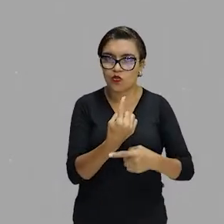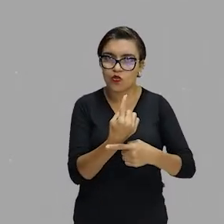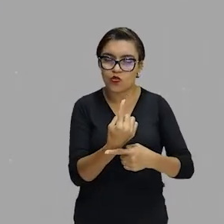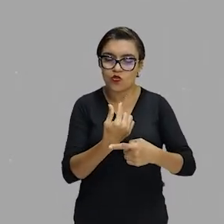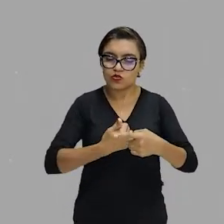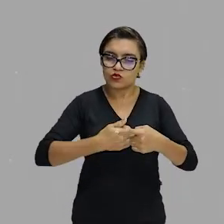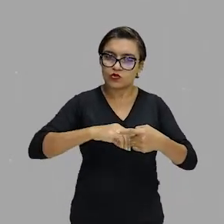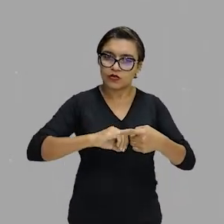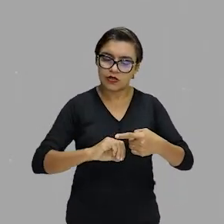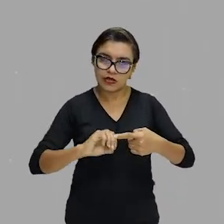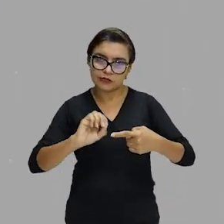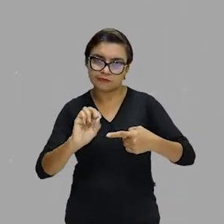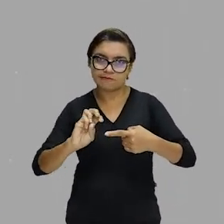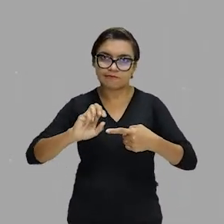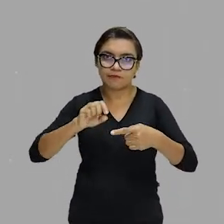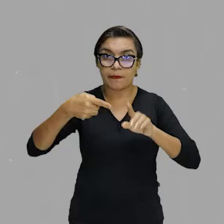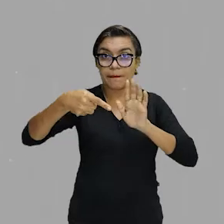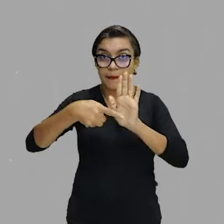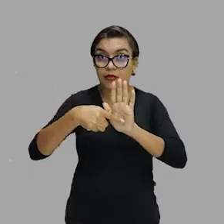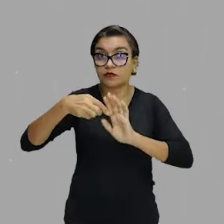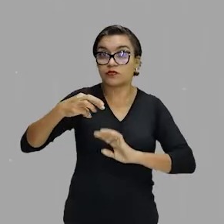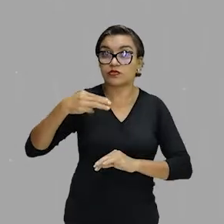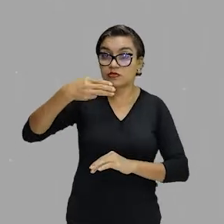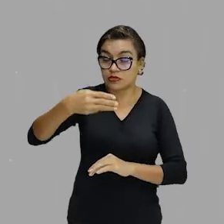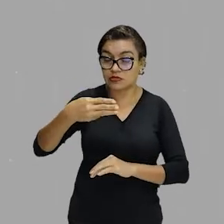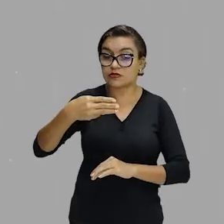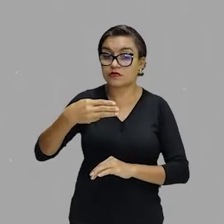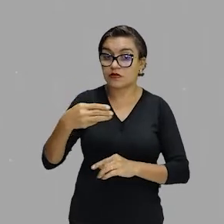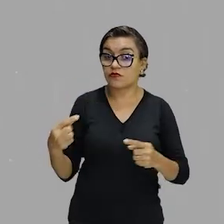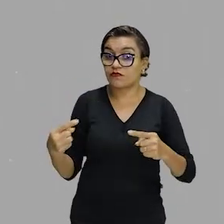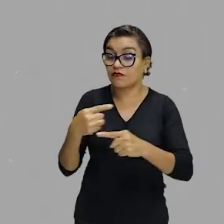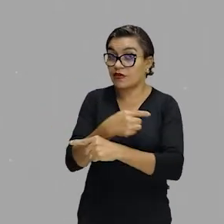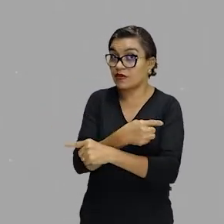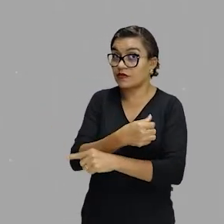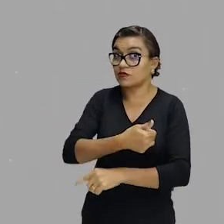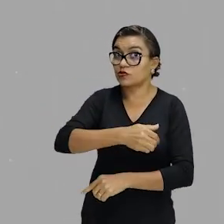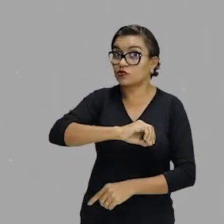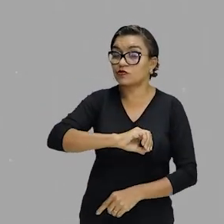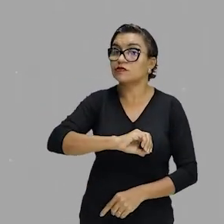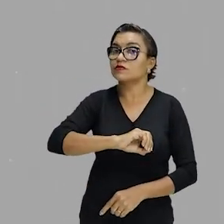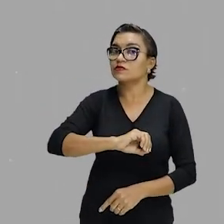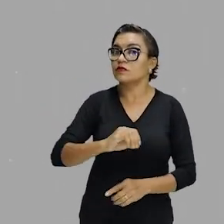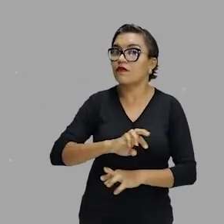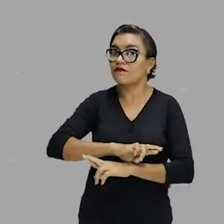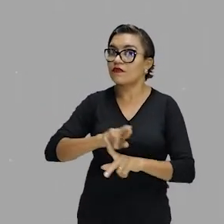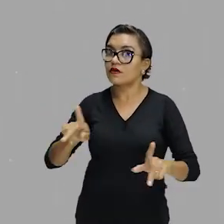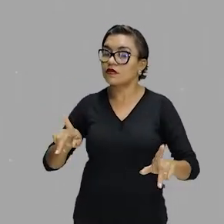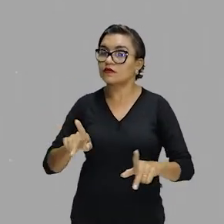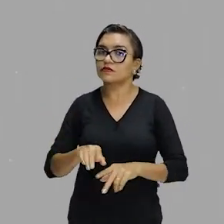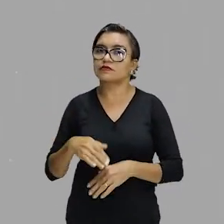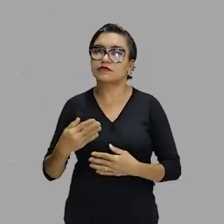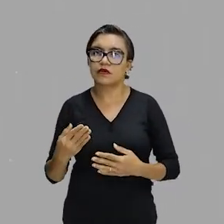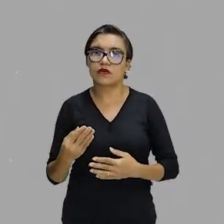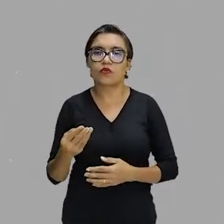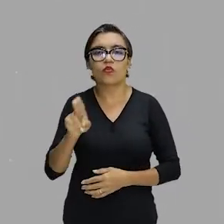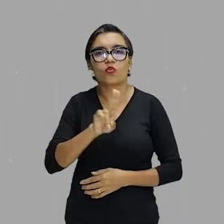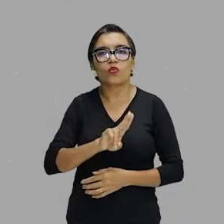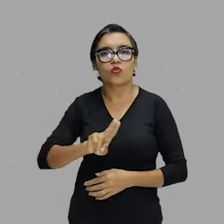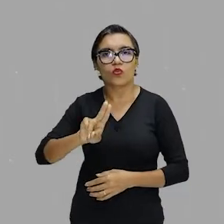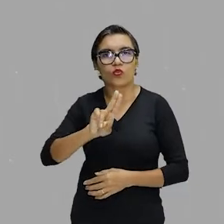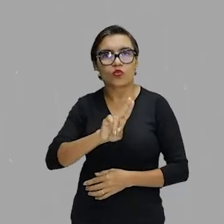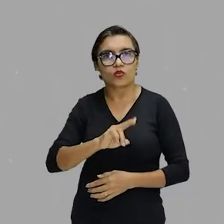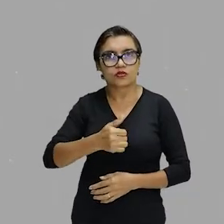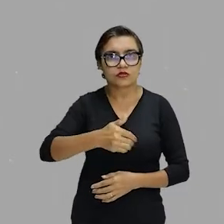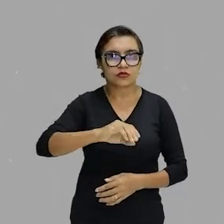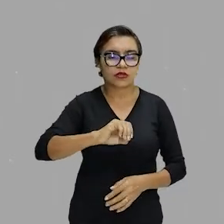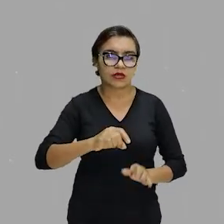tá? Esse 1 sobre 10, quem é? É o inverso do 10, não é isso? A gente acabou de ver na definição de inverso. Então, eu coloco 10 a menos 1 e